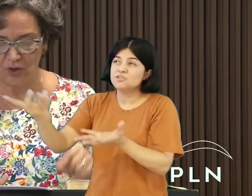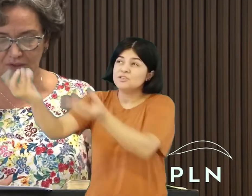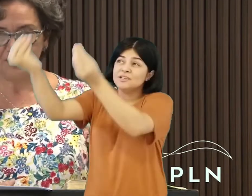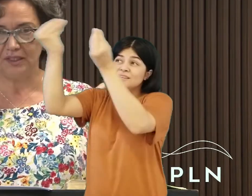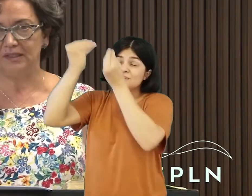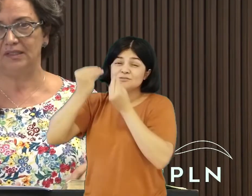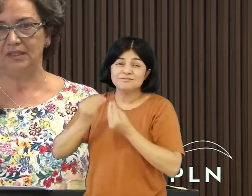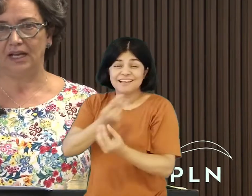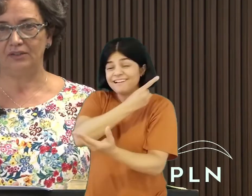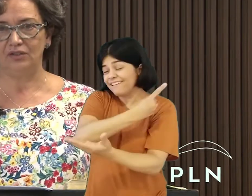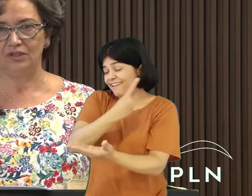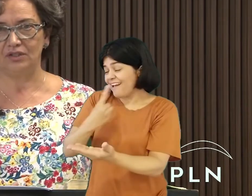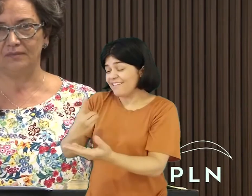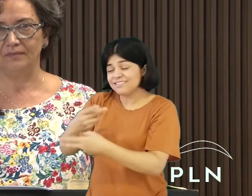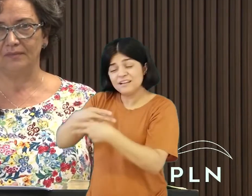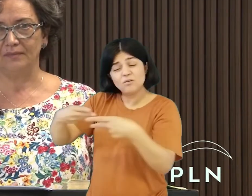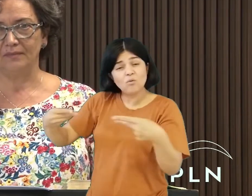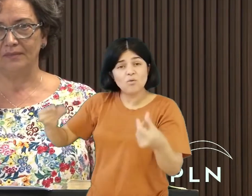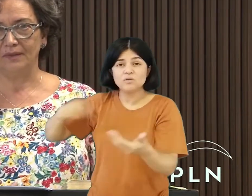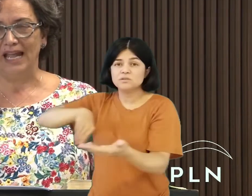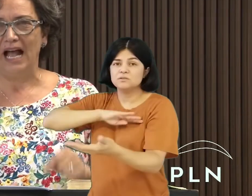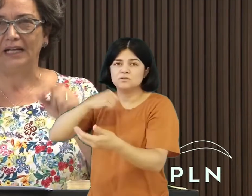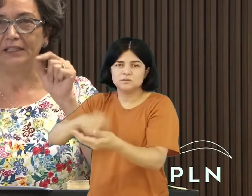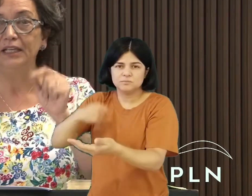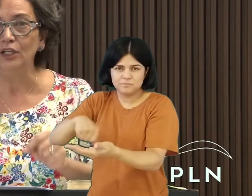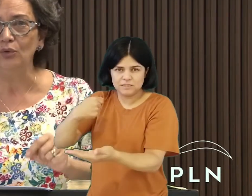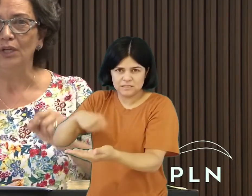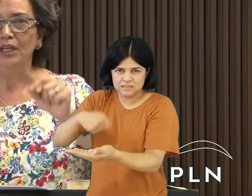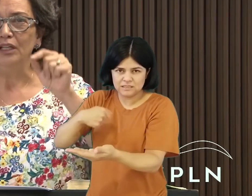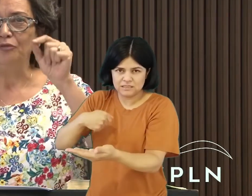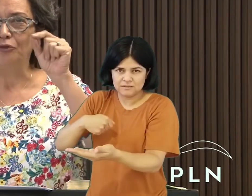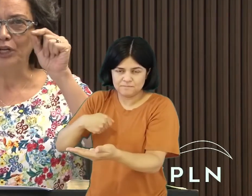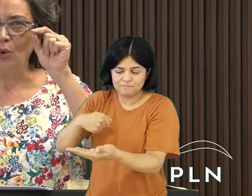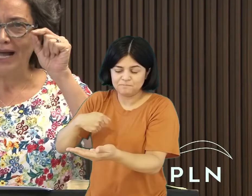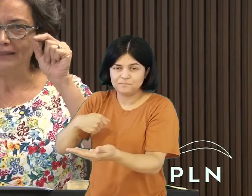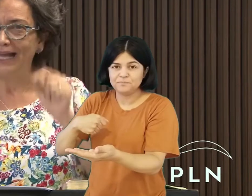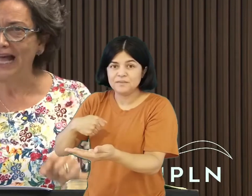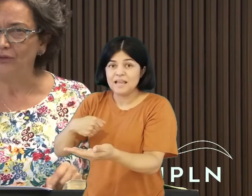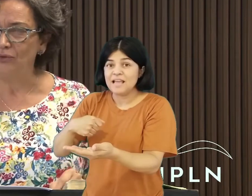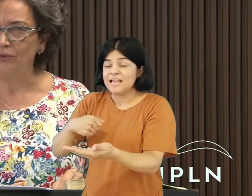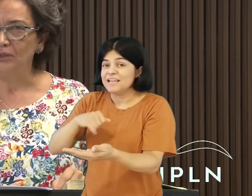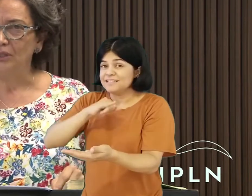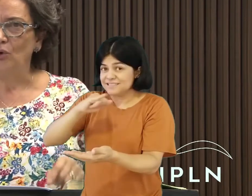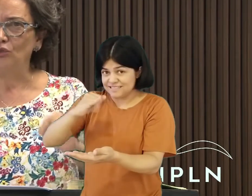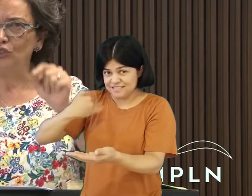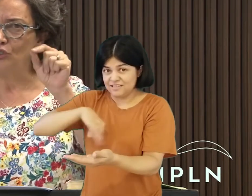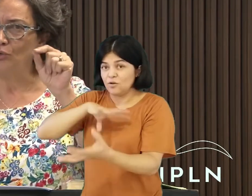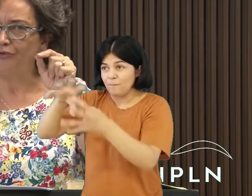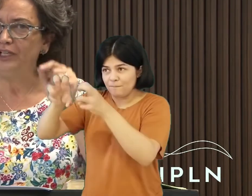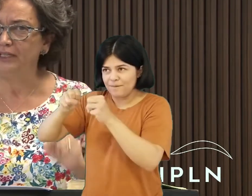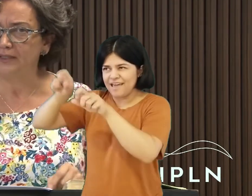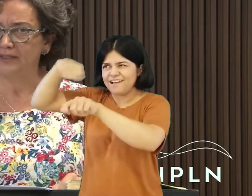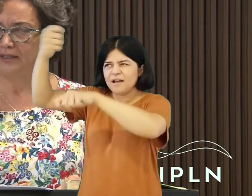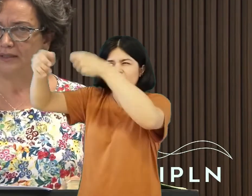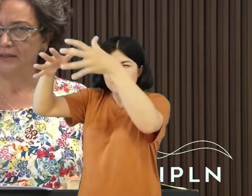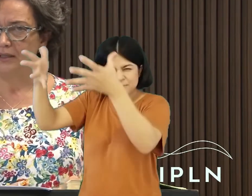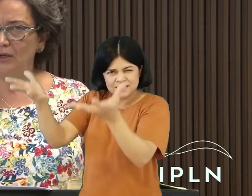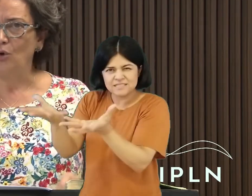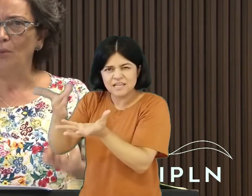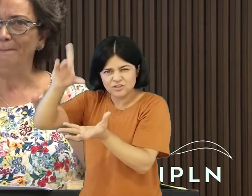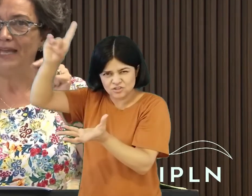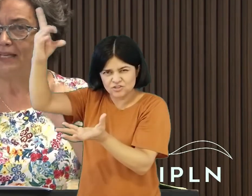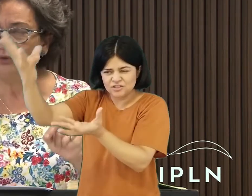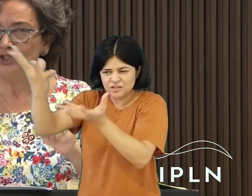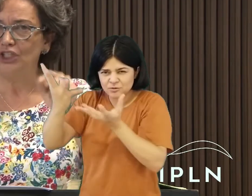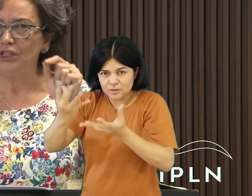das nossas necessidades. Aquilo que foi guardado com desconfiança,